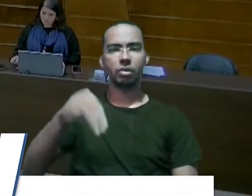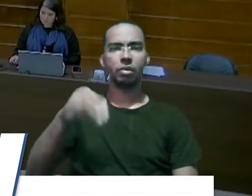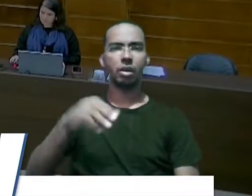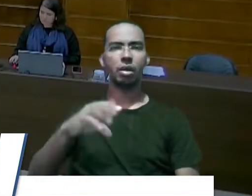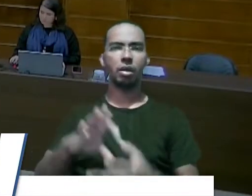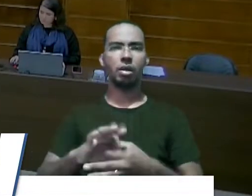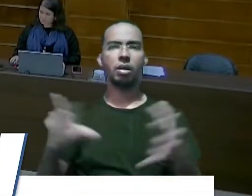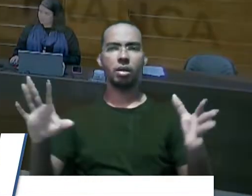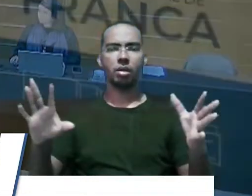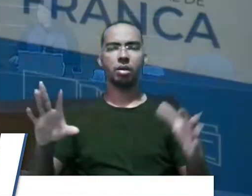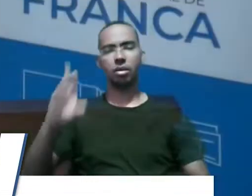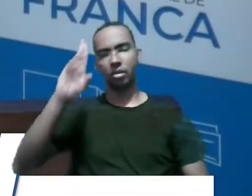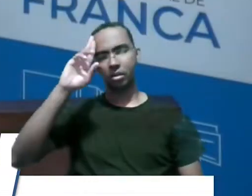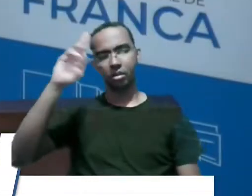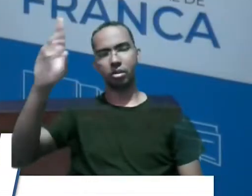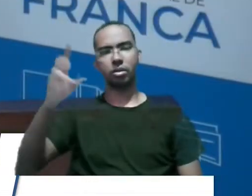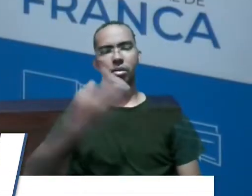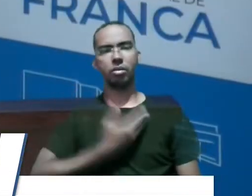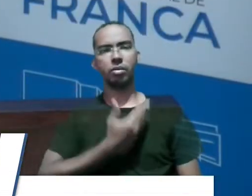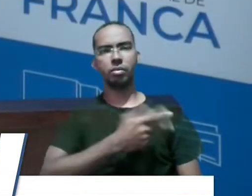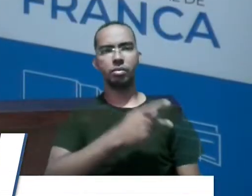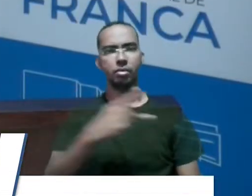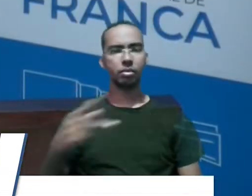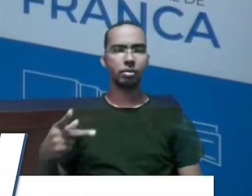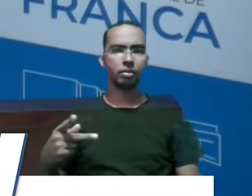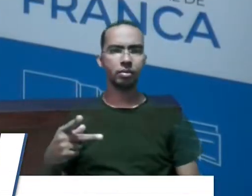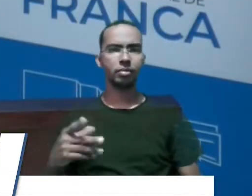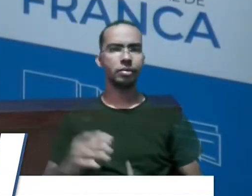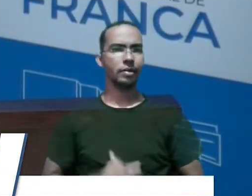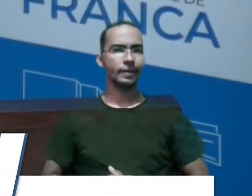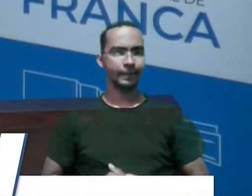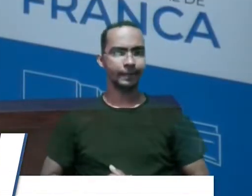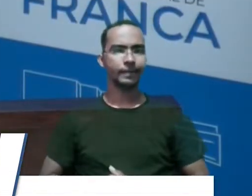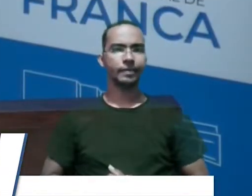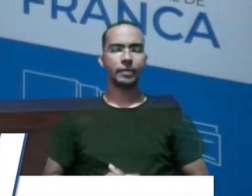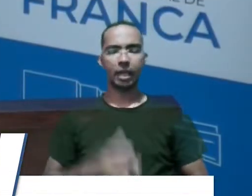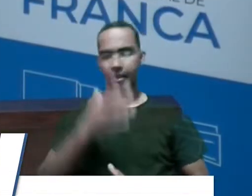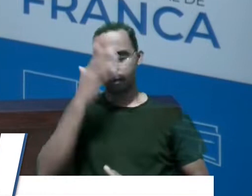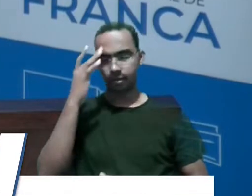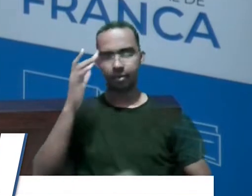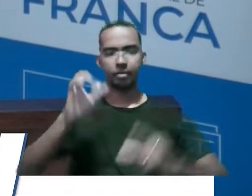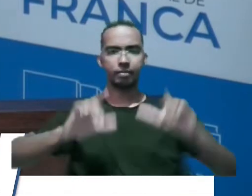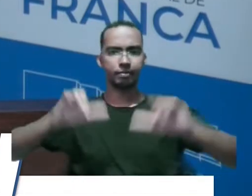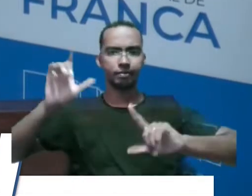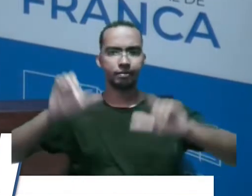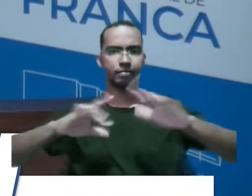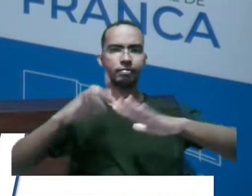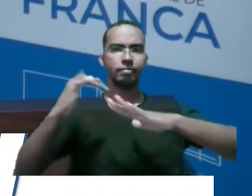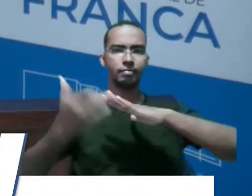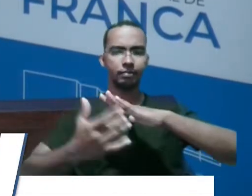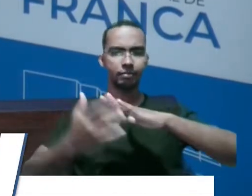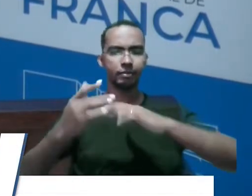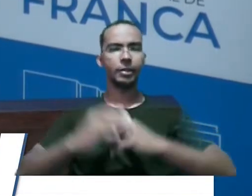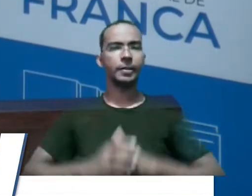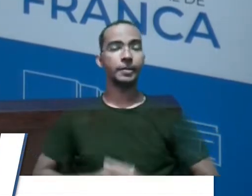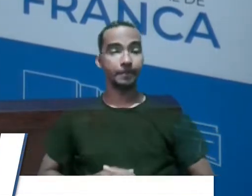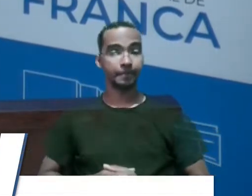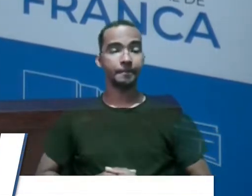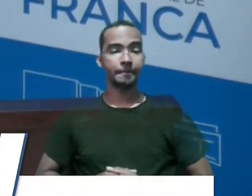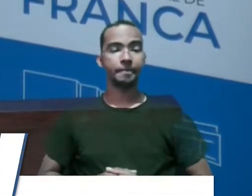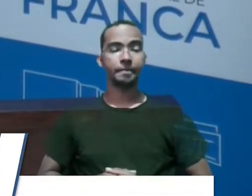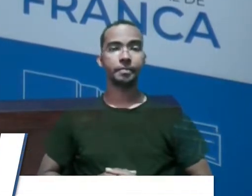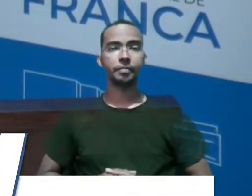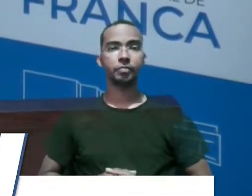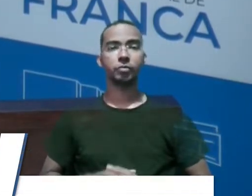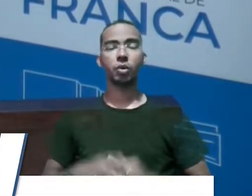Senhor presidente, nobres pares, público que nos acompanha pelas redes sociais, pelo